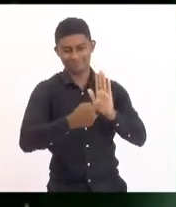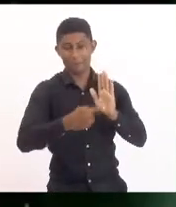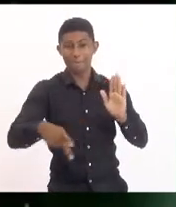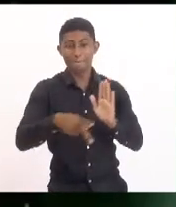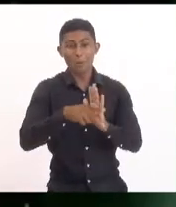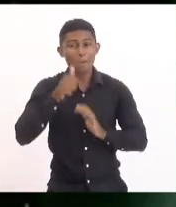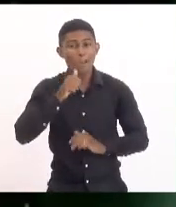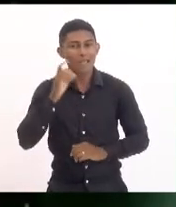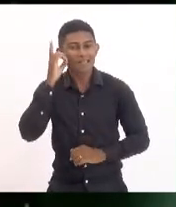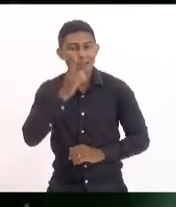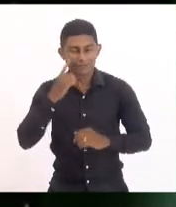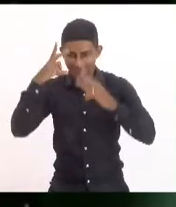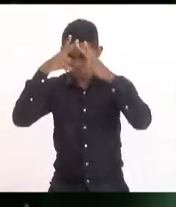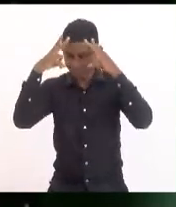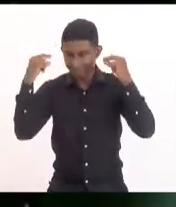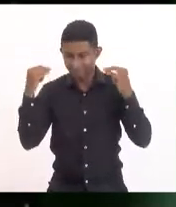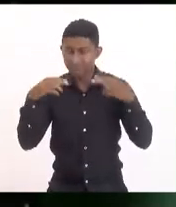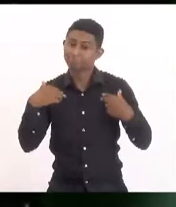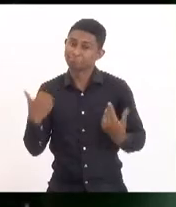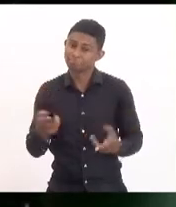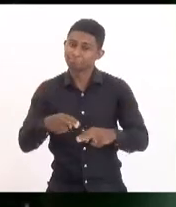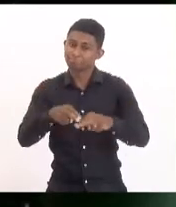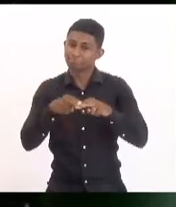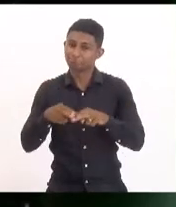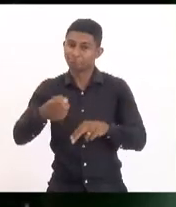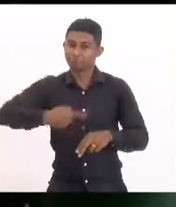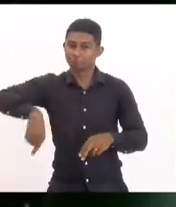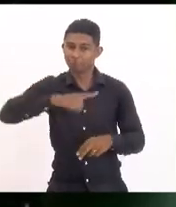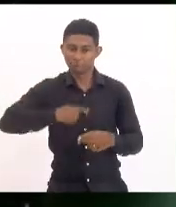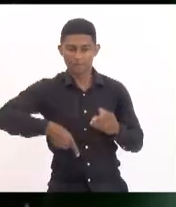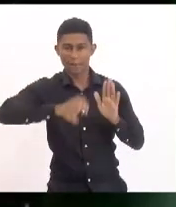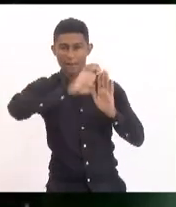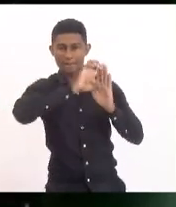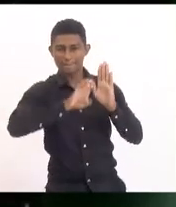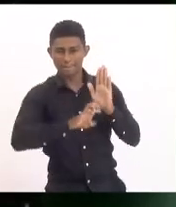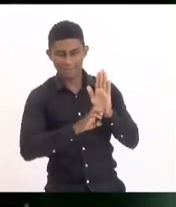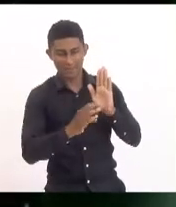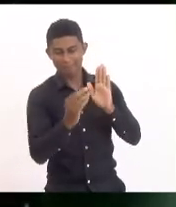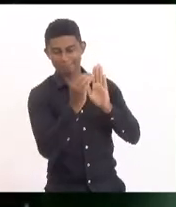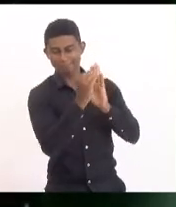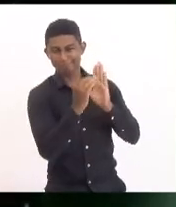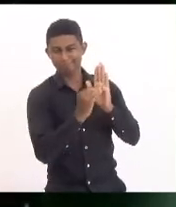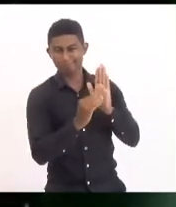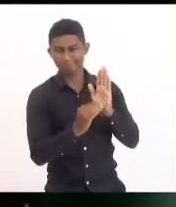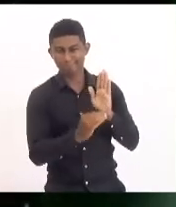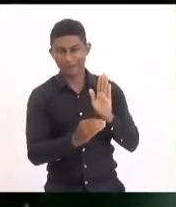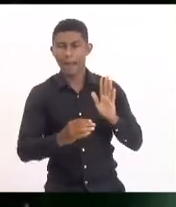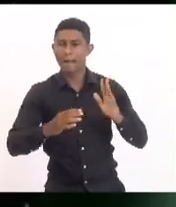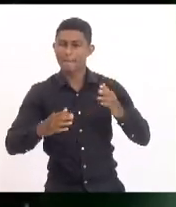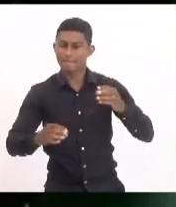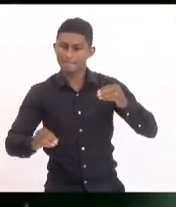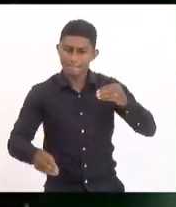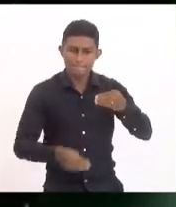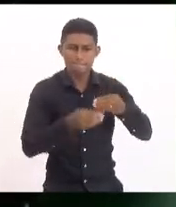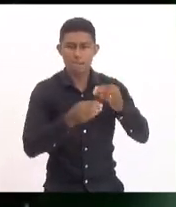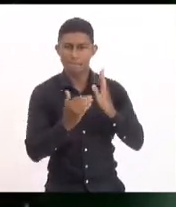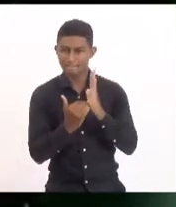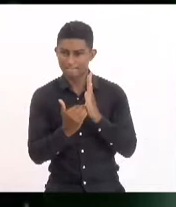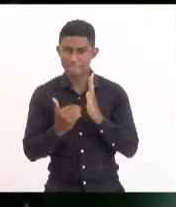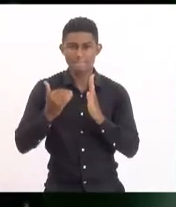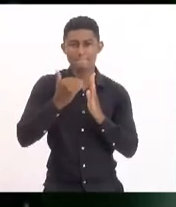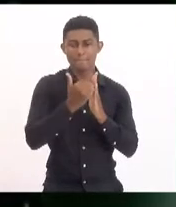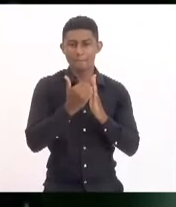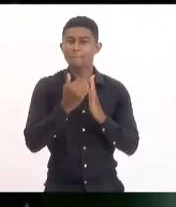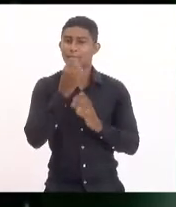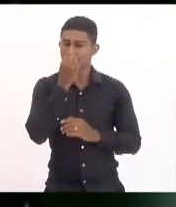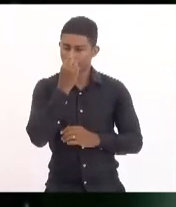Rejane. Por isso, também oferecemos algumas emendas para que possa aí aprimorar, enfim, emendas que vão